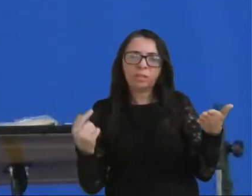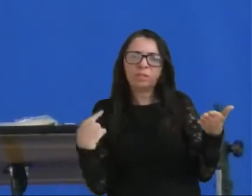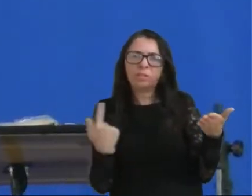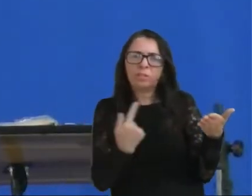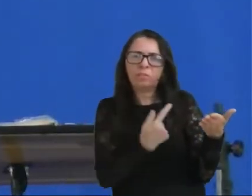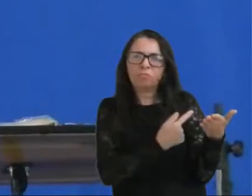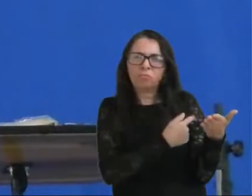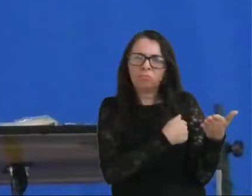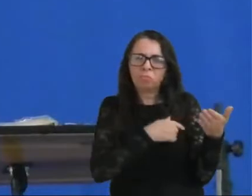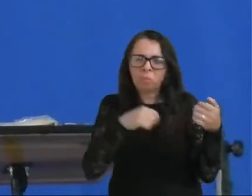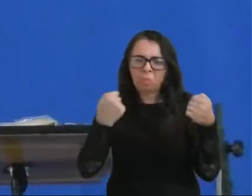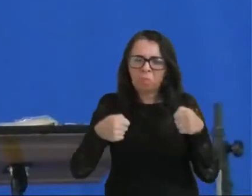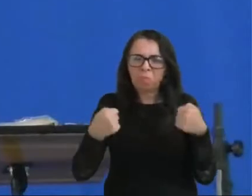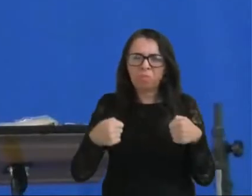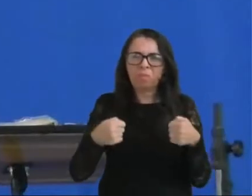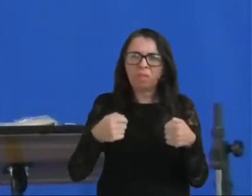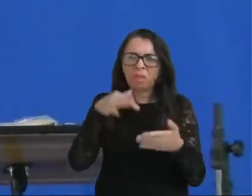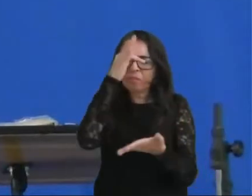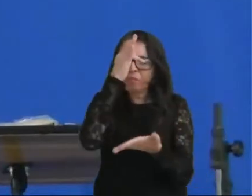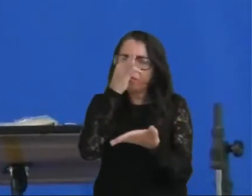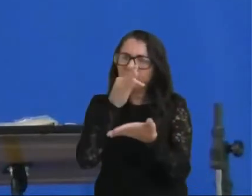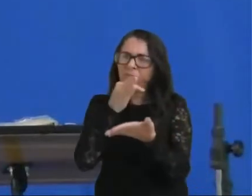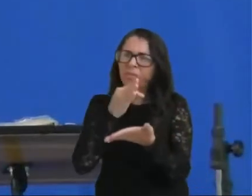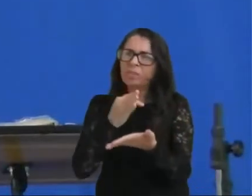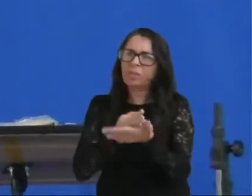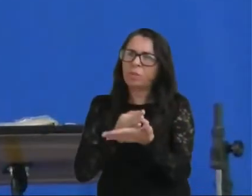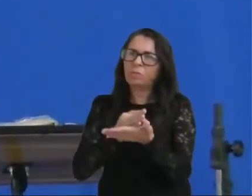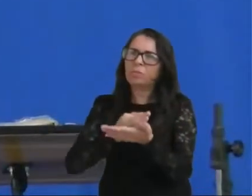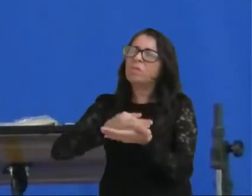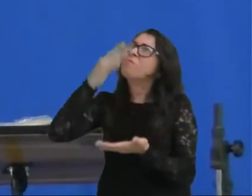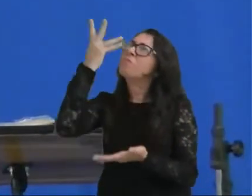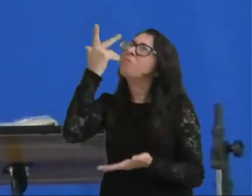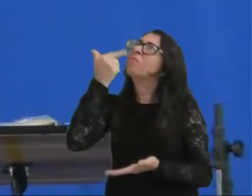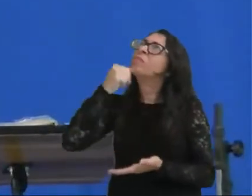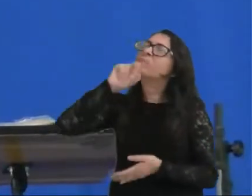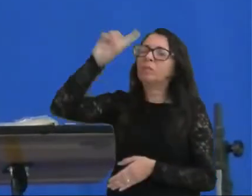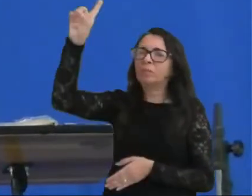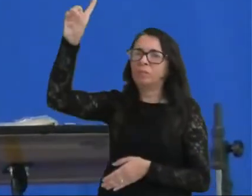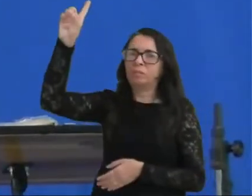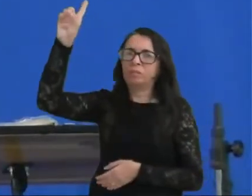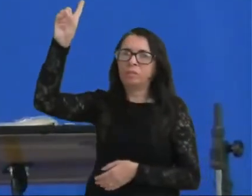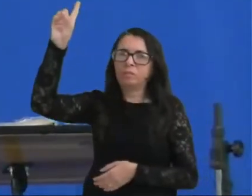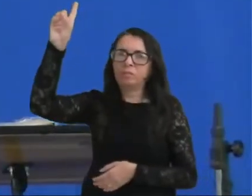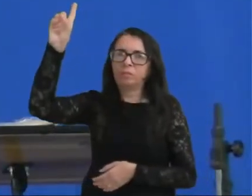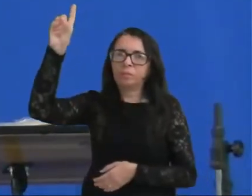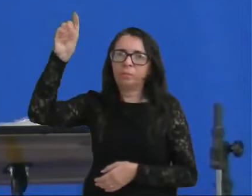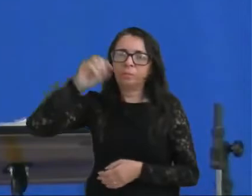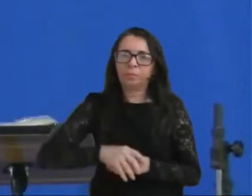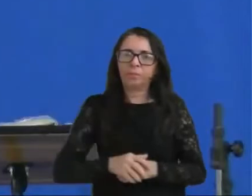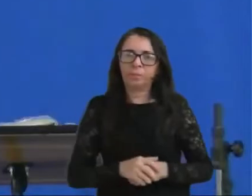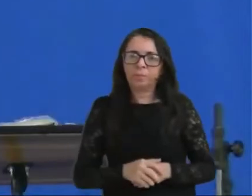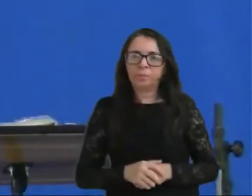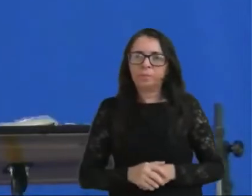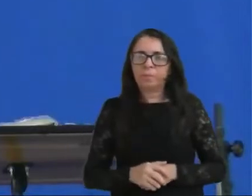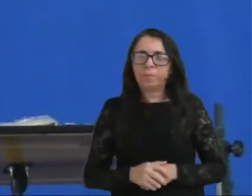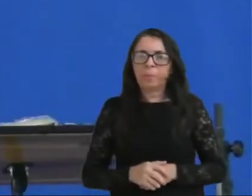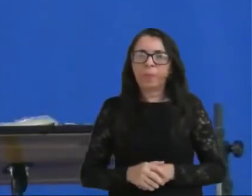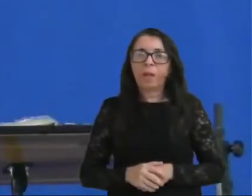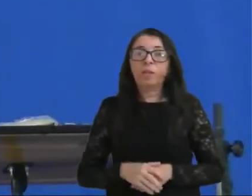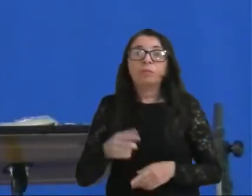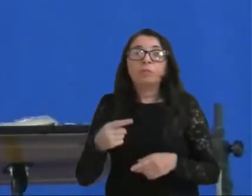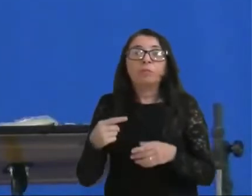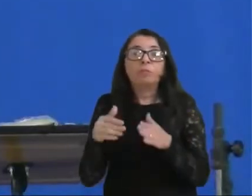Tinha tudo isso, mas também tinha uma perseguição implacável uma perseguição implacável